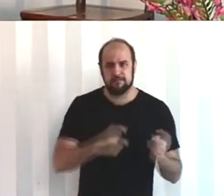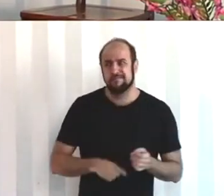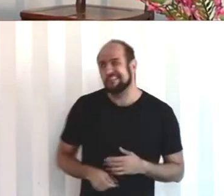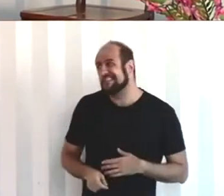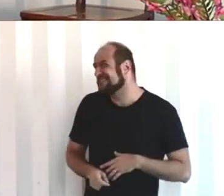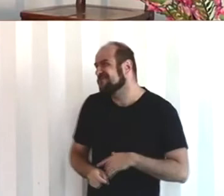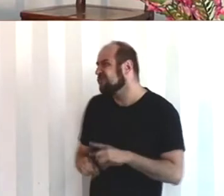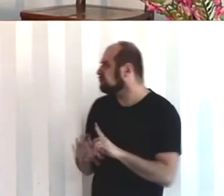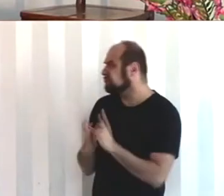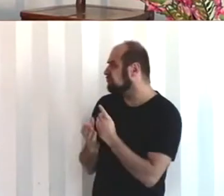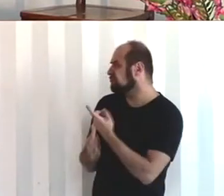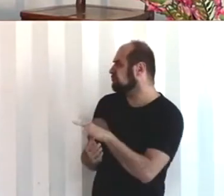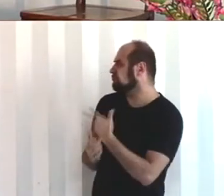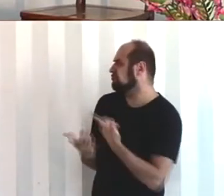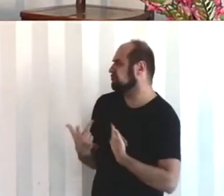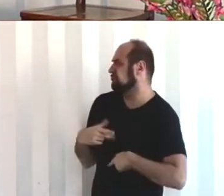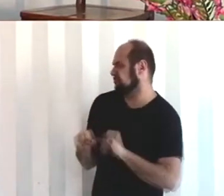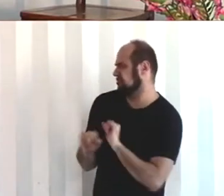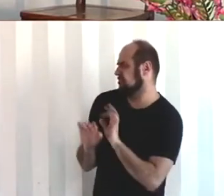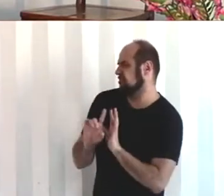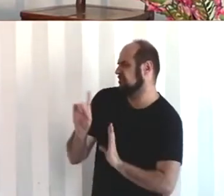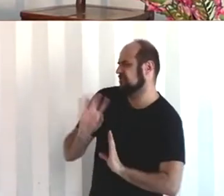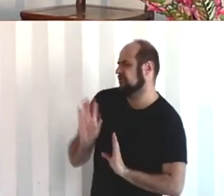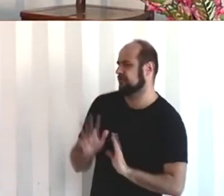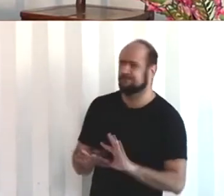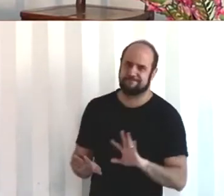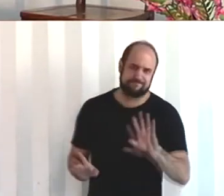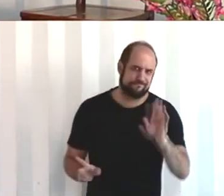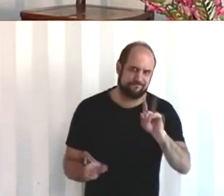culto, segunda-feira não tinha reunião. Mas você não glorifica a Deus só aqui.